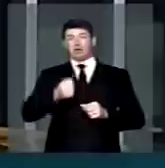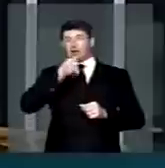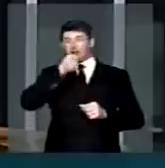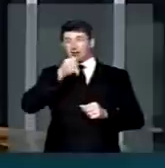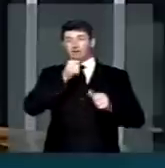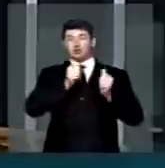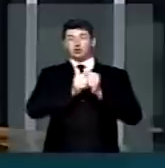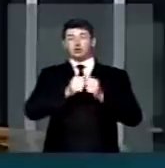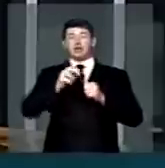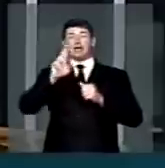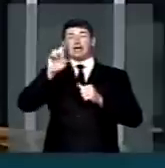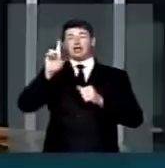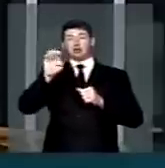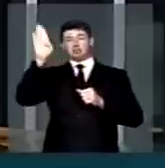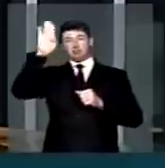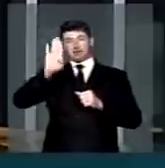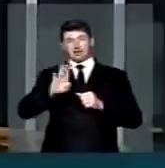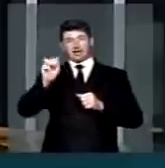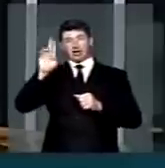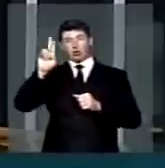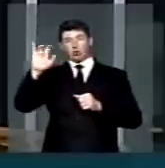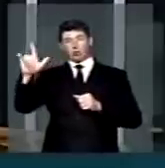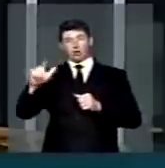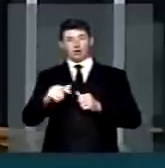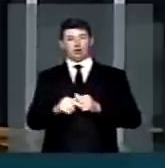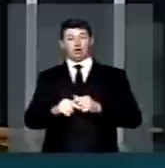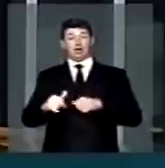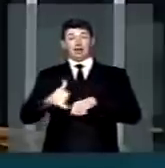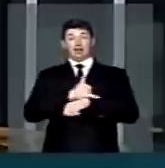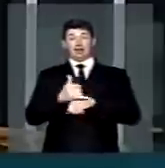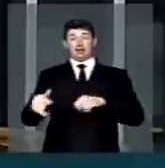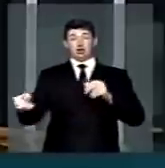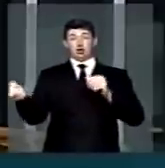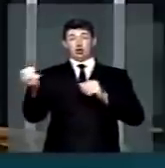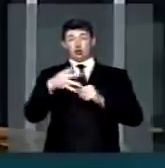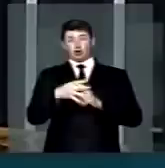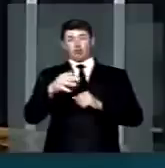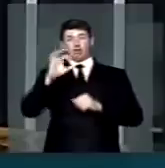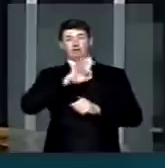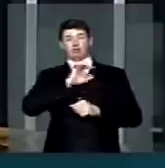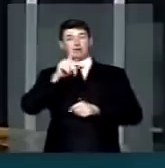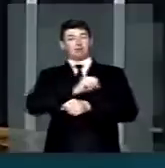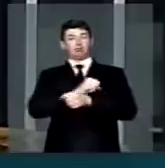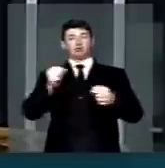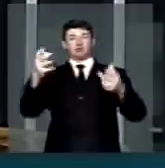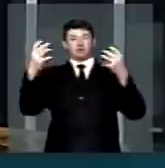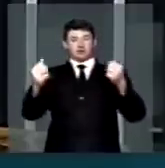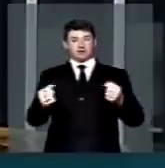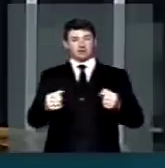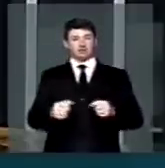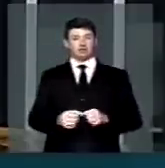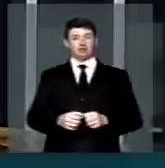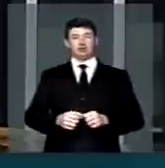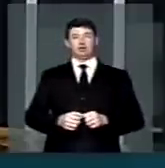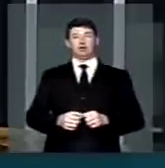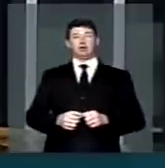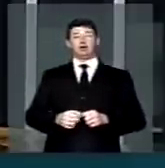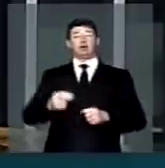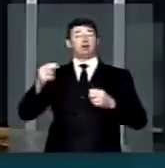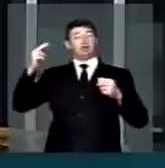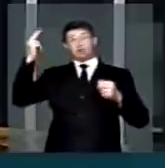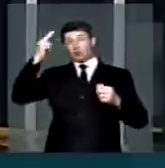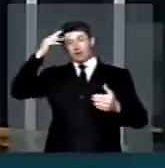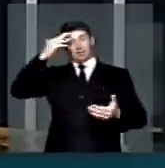entrevista à Rede Brasil Atual, a nova tática da PM como inadmissível e inaceitável